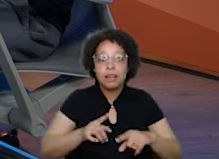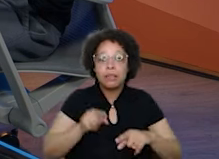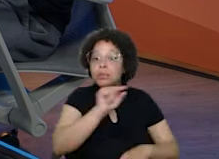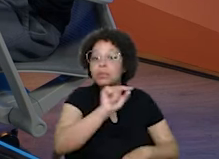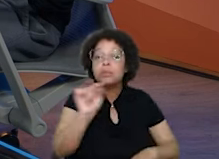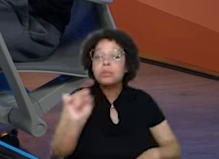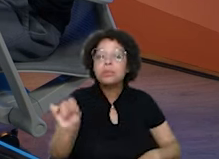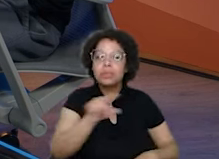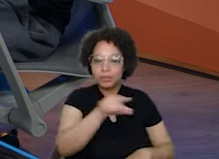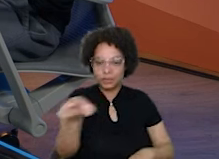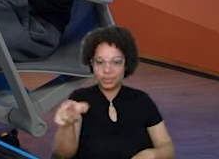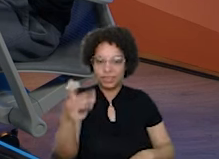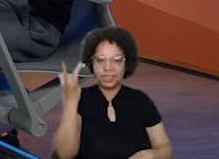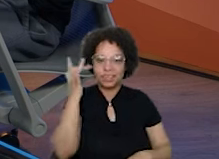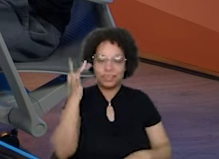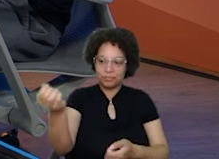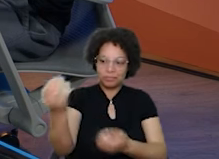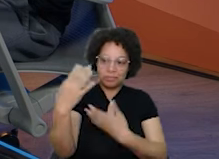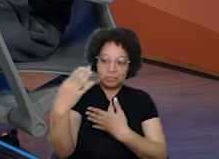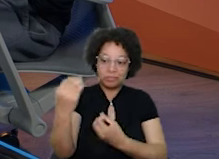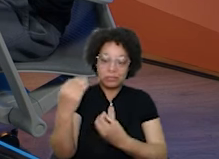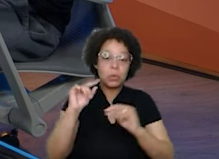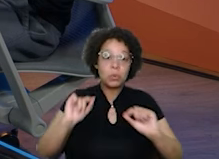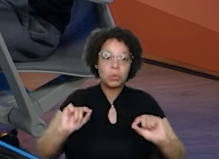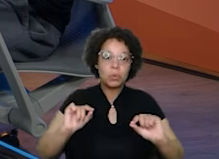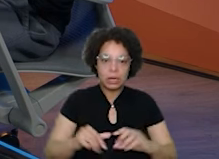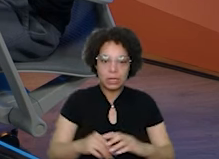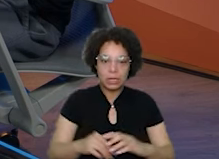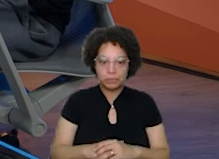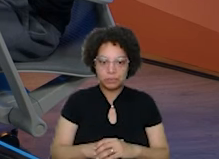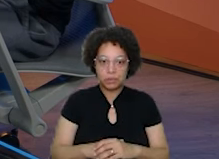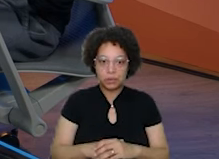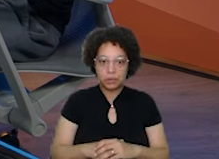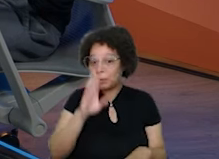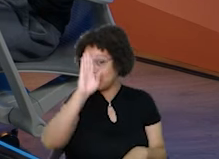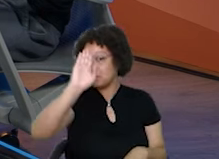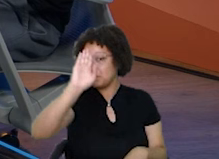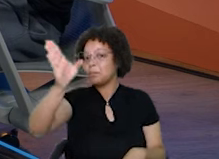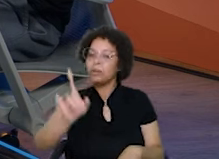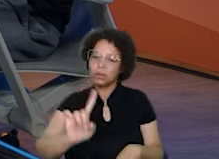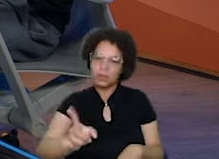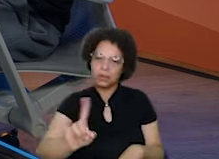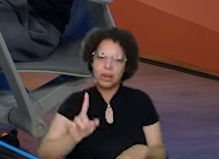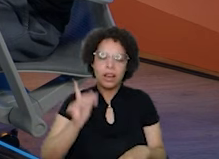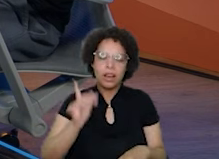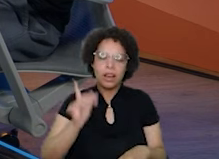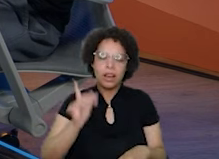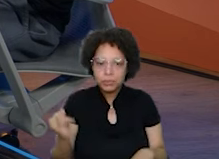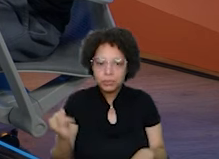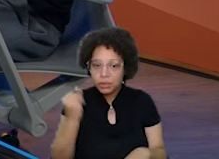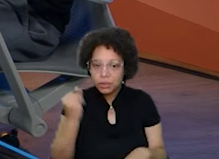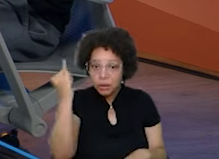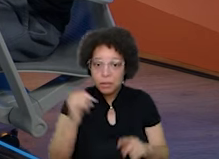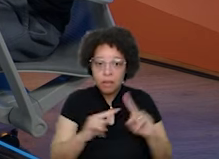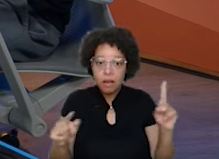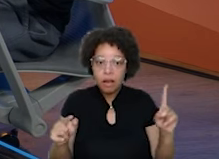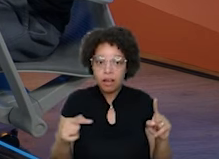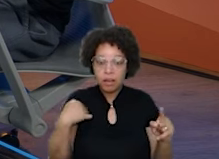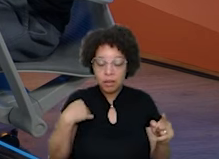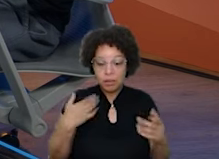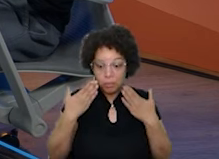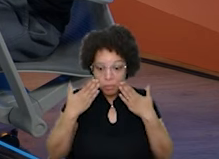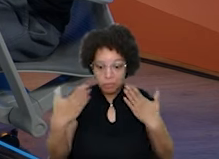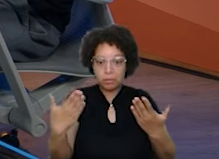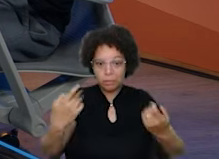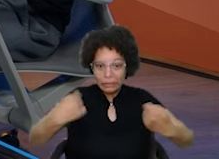falariam para essa pessoa não que seja fundamental né Eu acho que isso é importante a gente falar ah mas eu tenho que pôr a minha cara